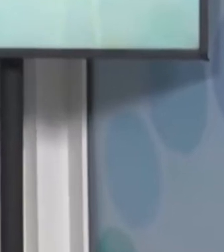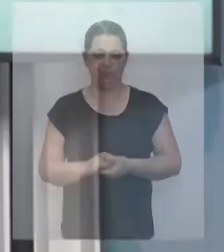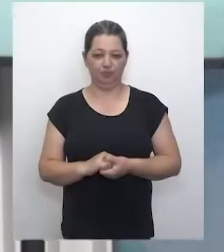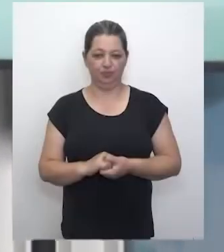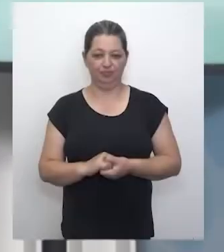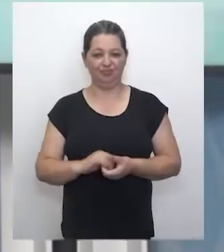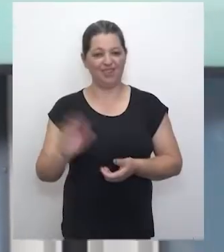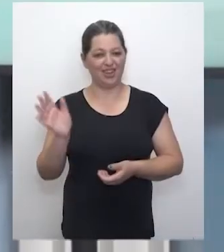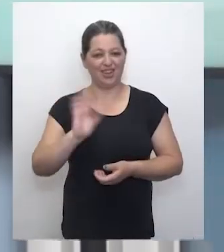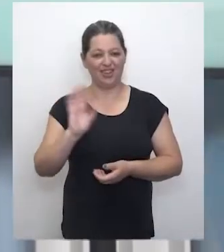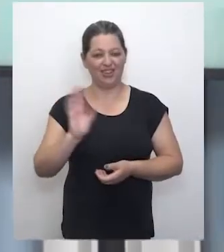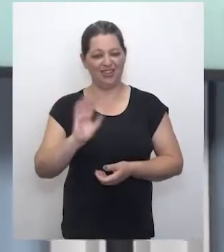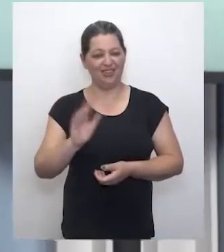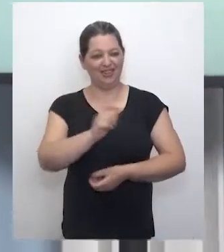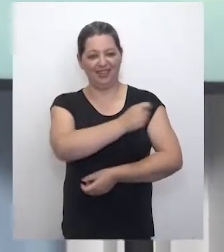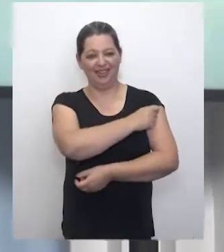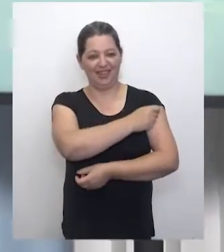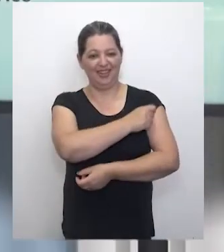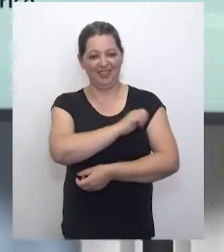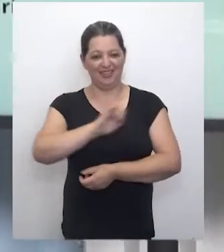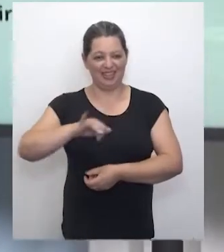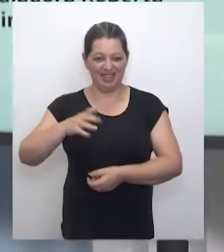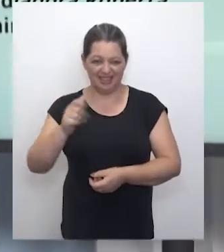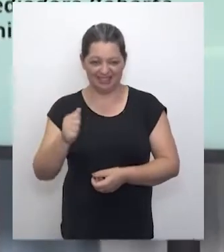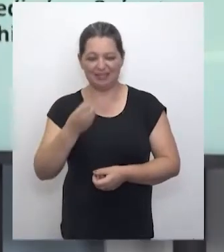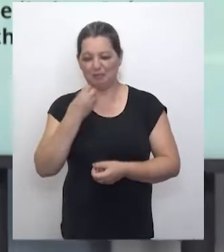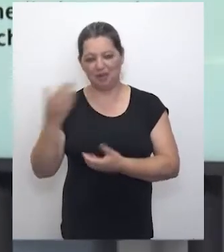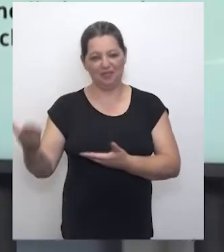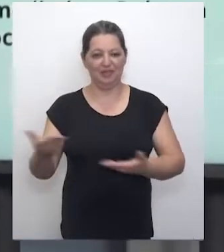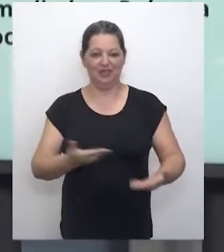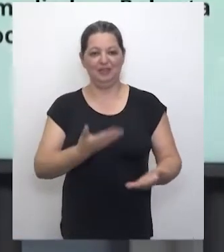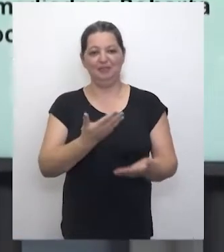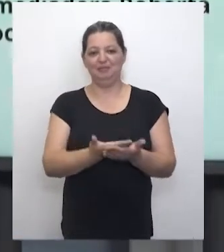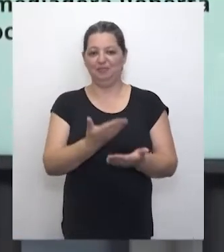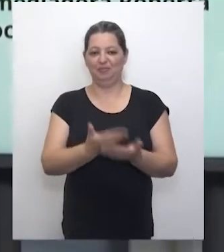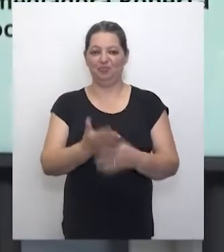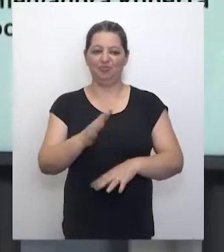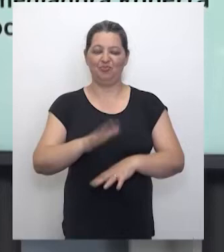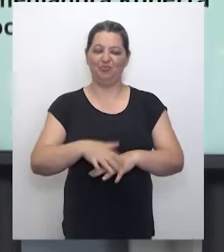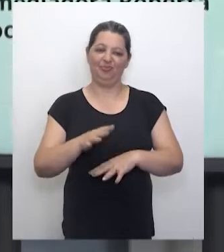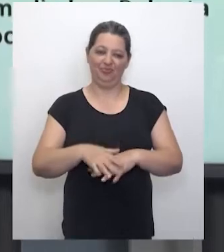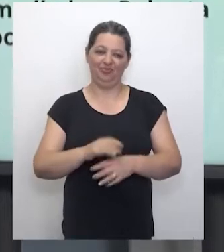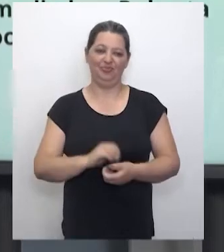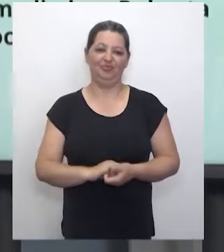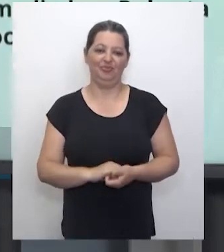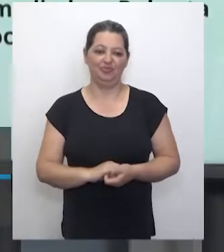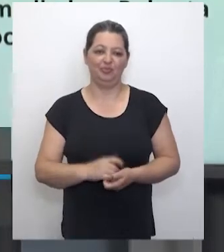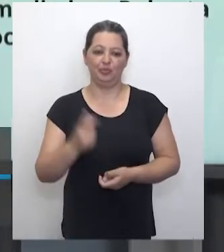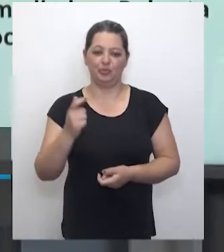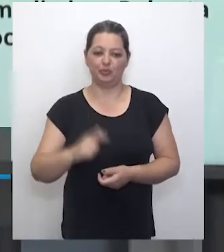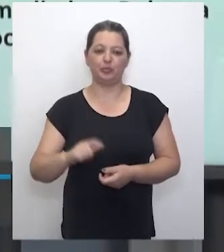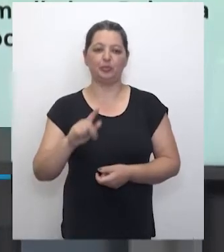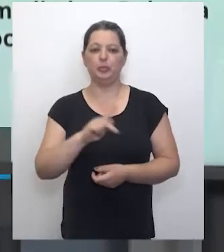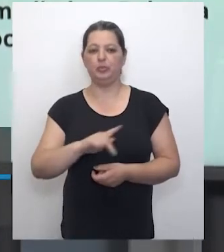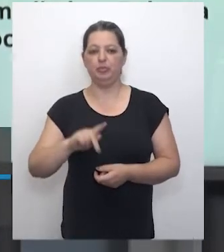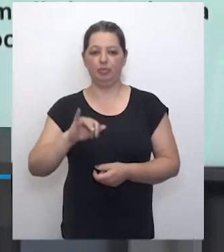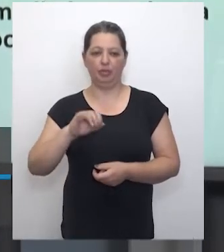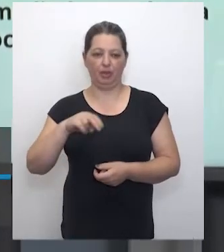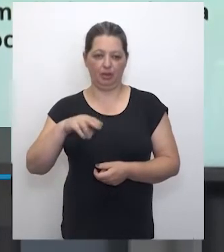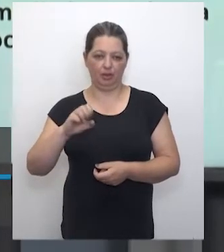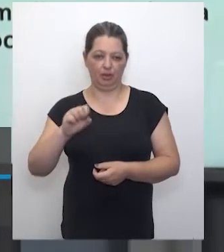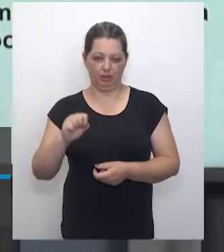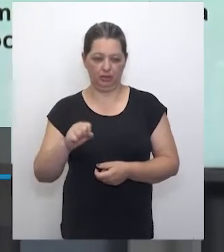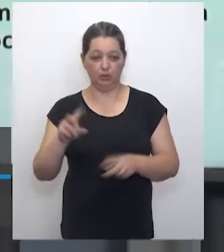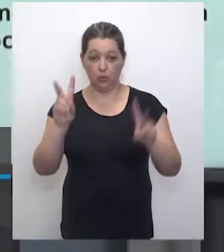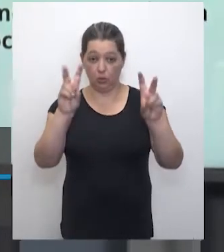Olá, alunos da EJA! Sejam todos bem-vindos a mais uma aula de matemática. Eu sou a professora Inês e o tema